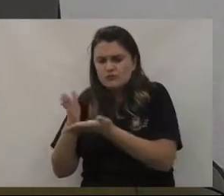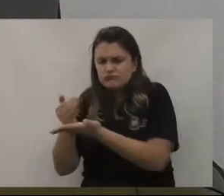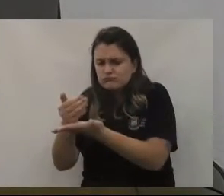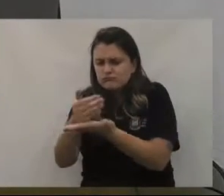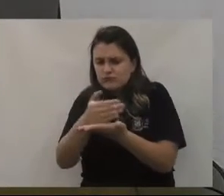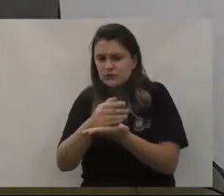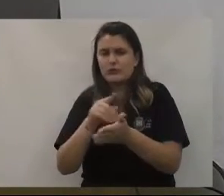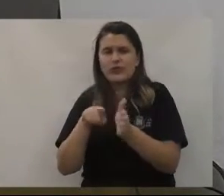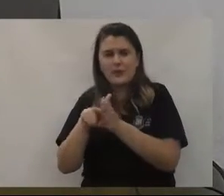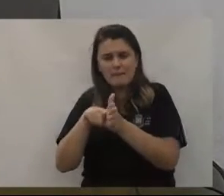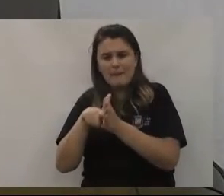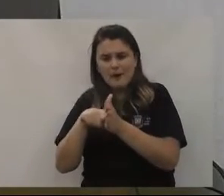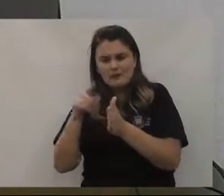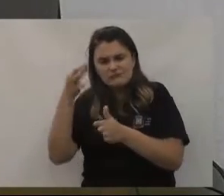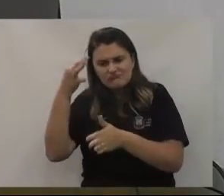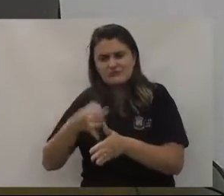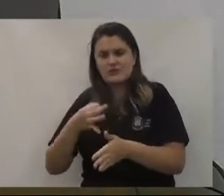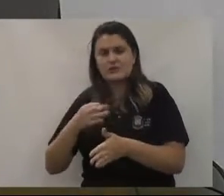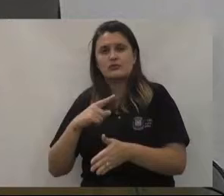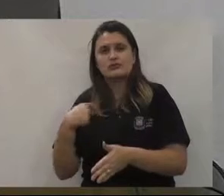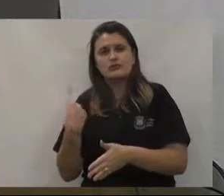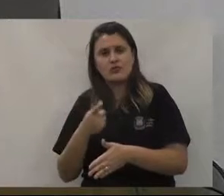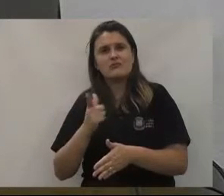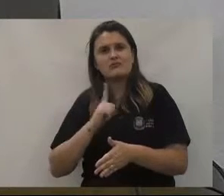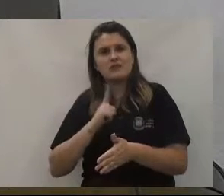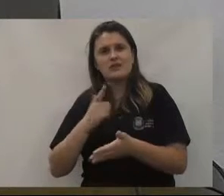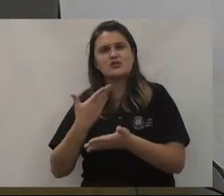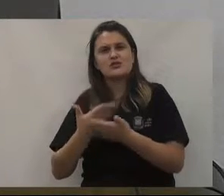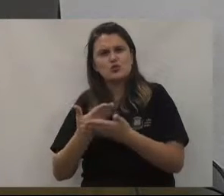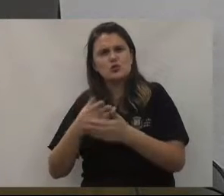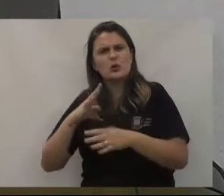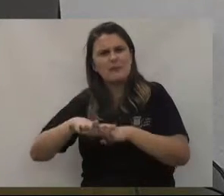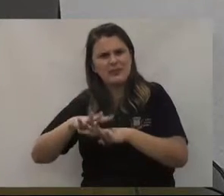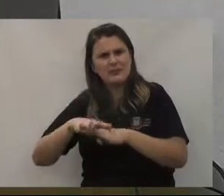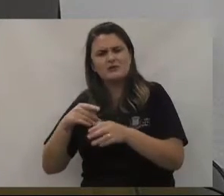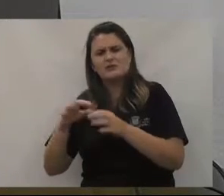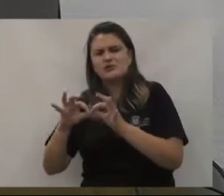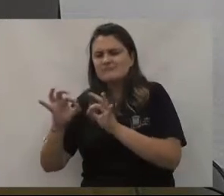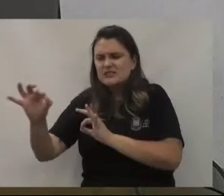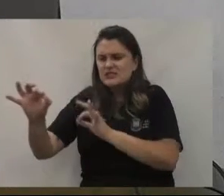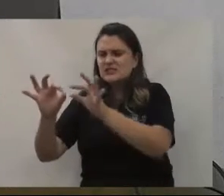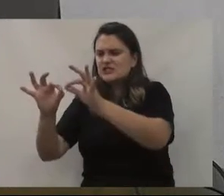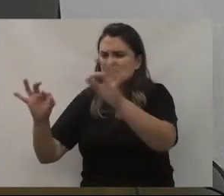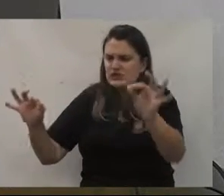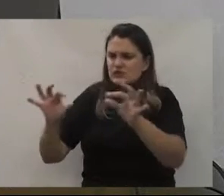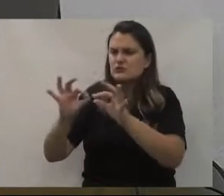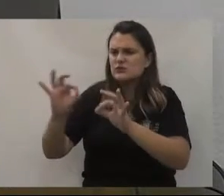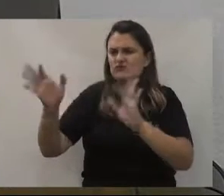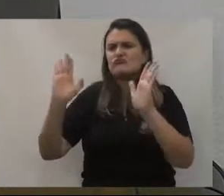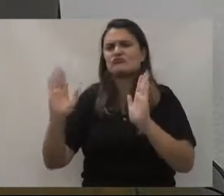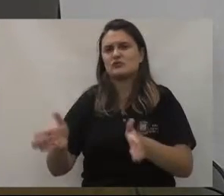já é mais certo, né? Mas nós temos um estudo matemático, estivemos lá medindo com o Pedro Bom,